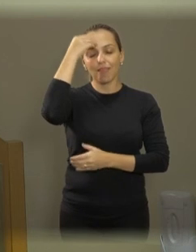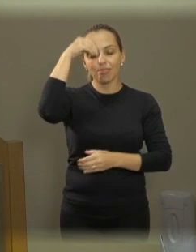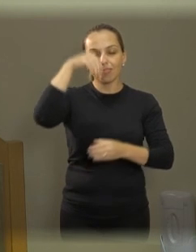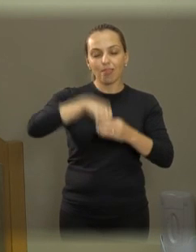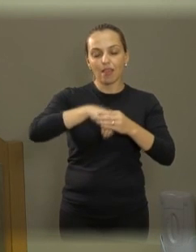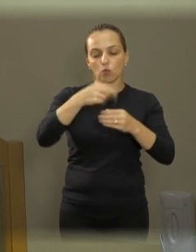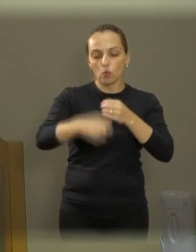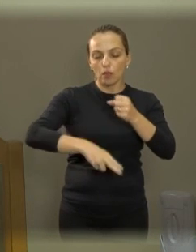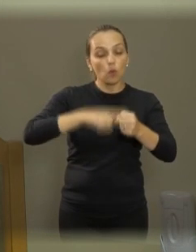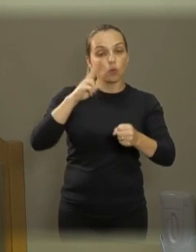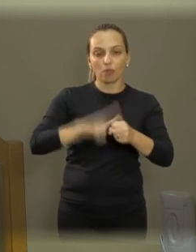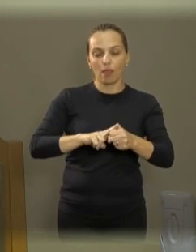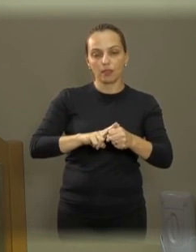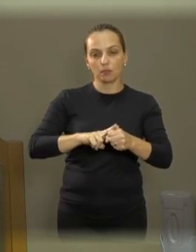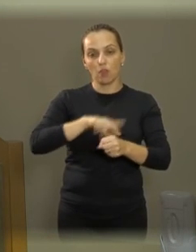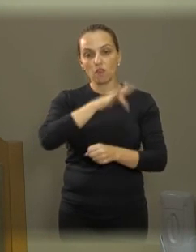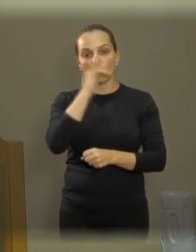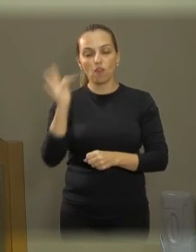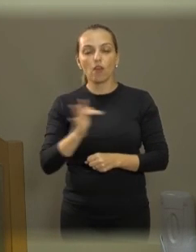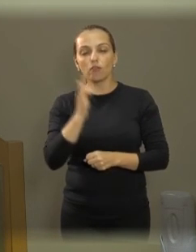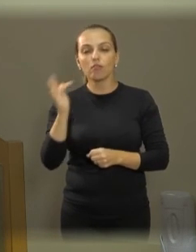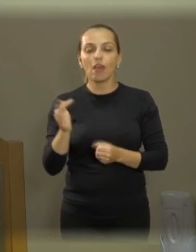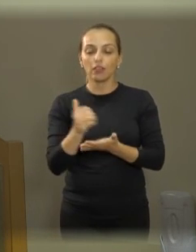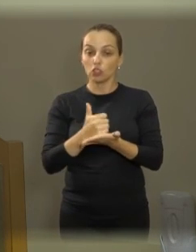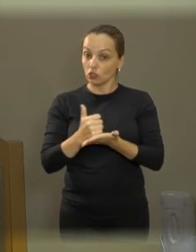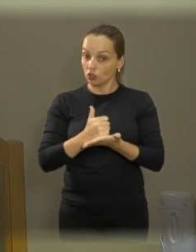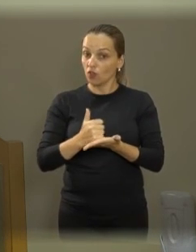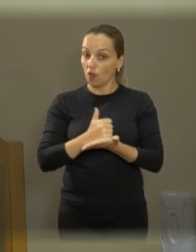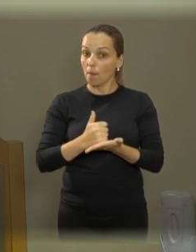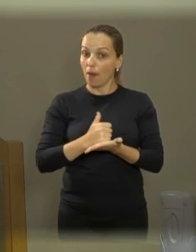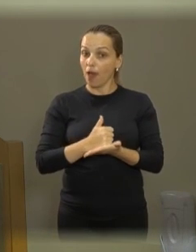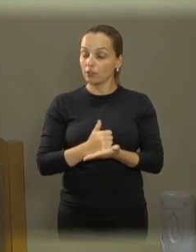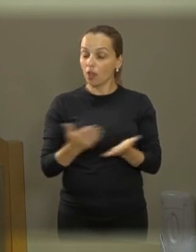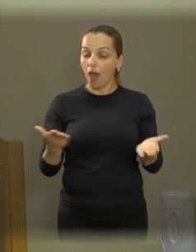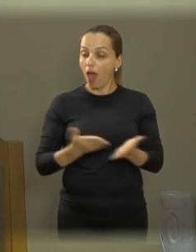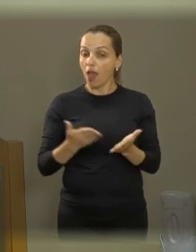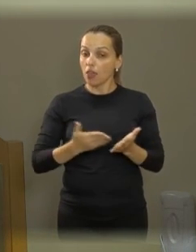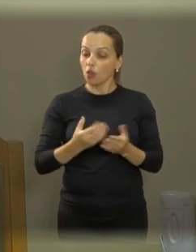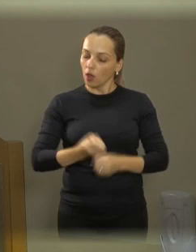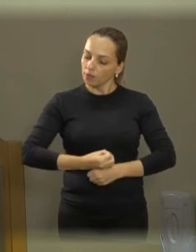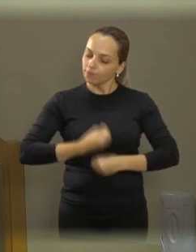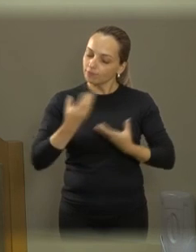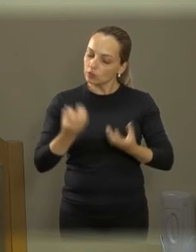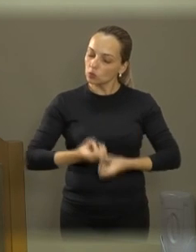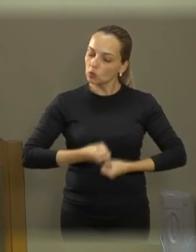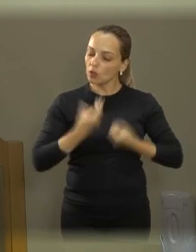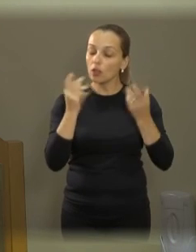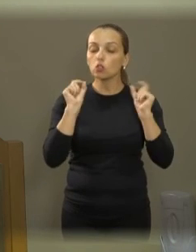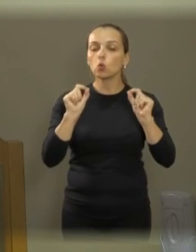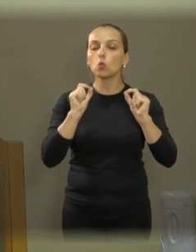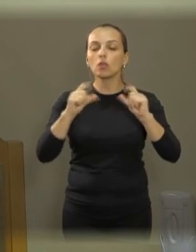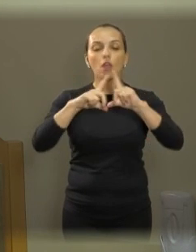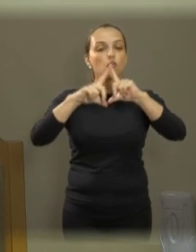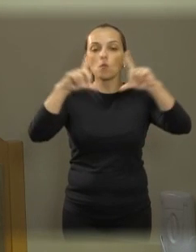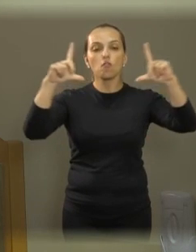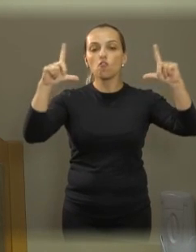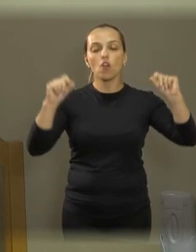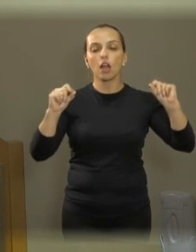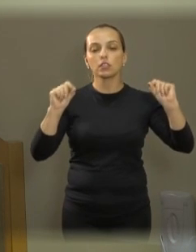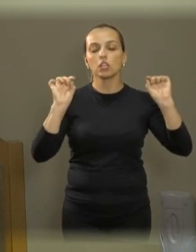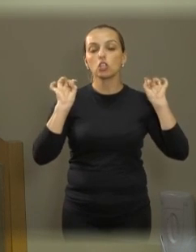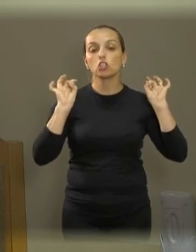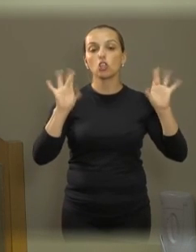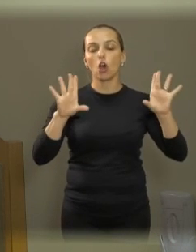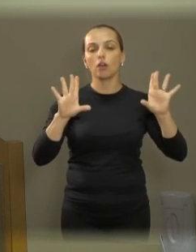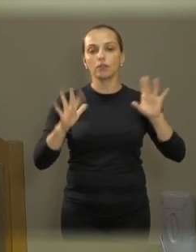de Farmácia. O que eu posso dizer, encerrando, é, numa única frase, dizer